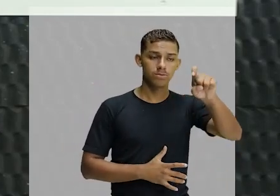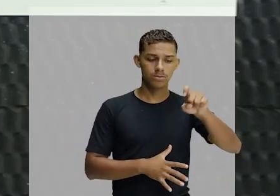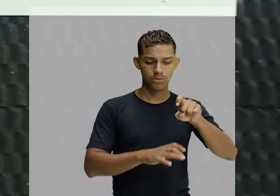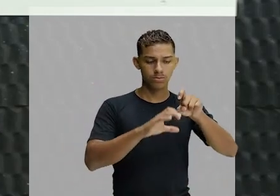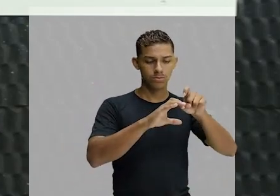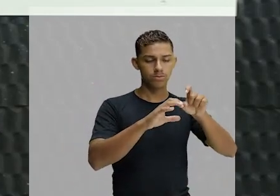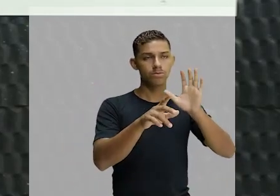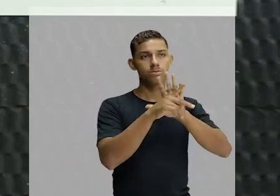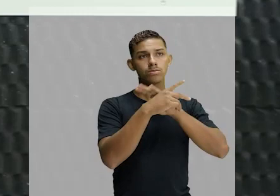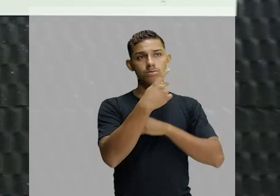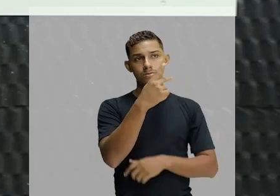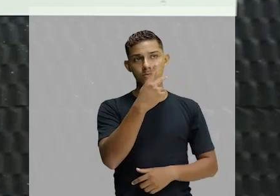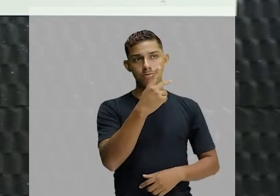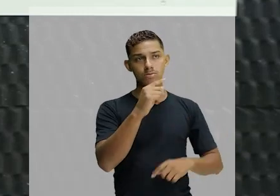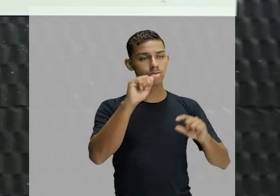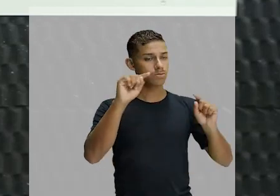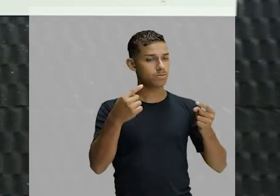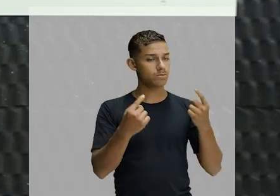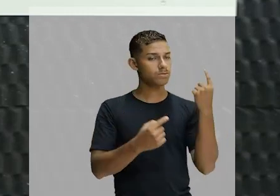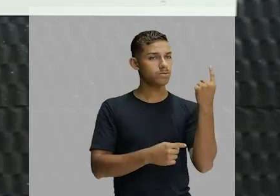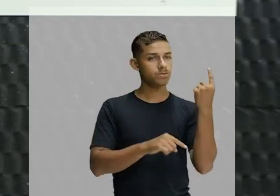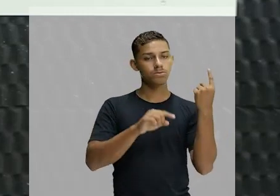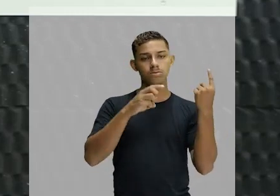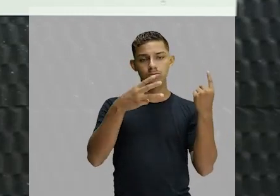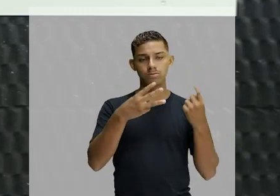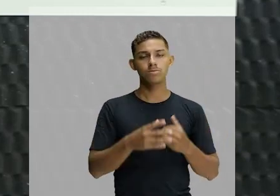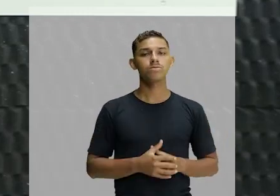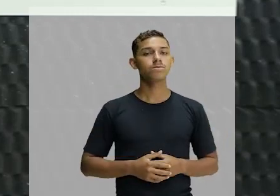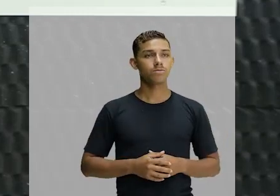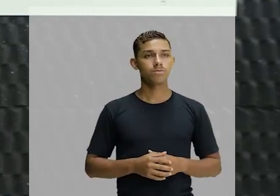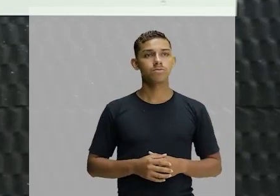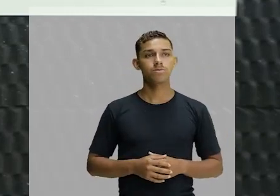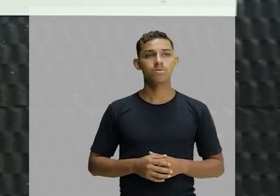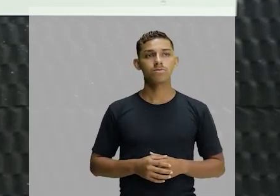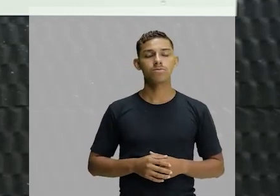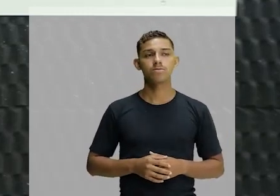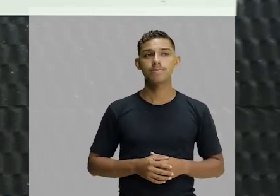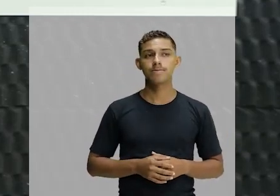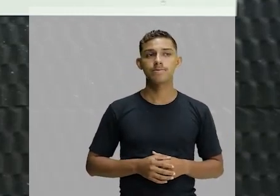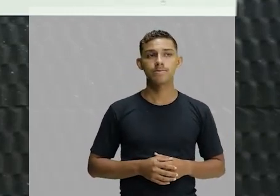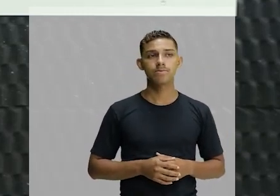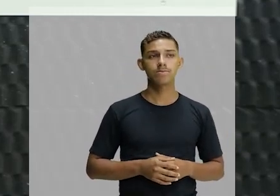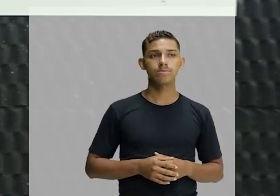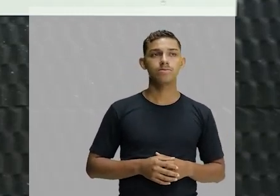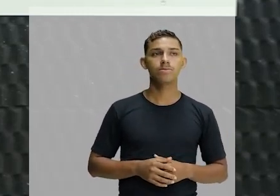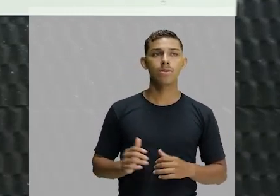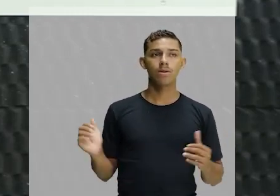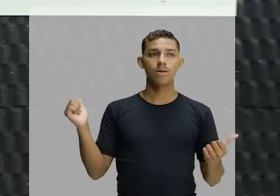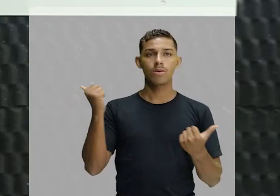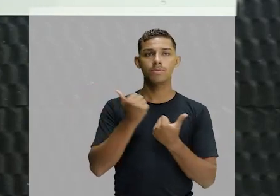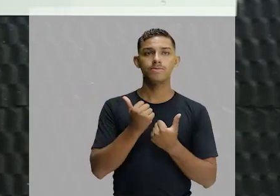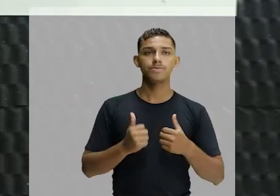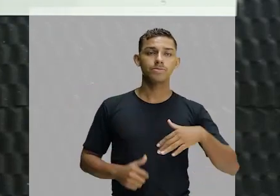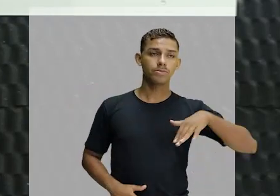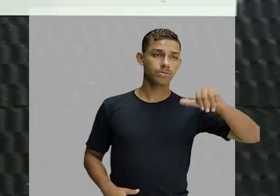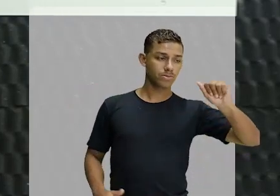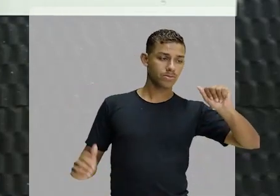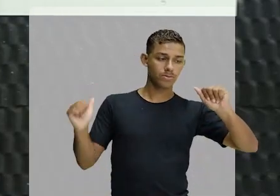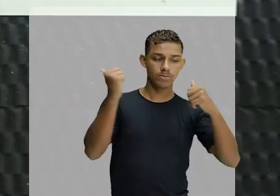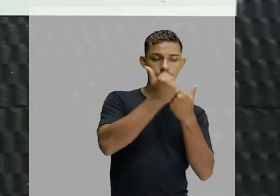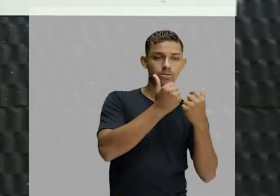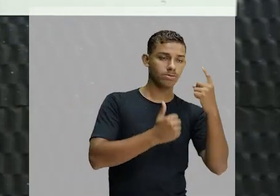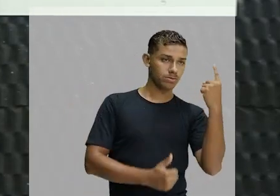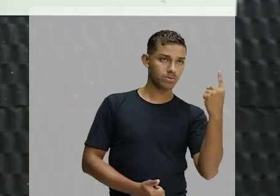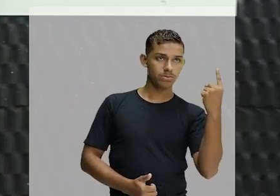isso? Distância do ponto C para a reta R vai ser igual ao módulo. O valor de A aqui é quem? É